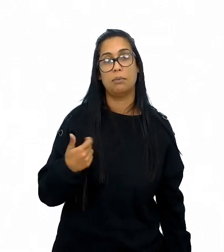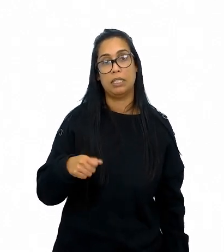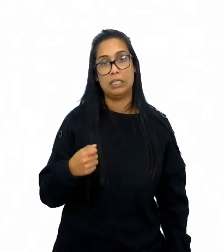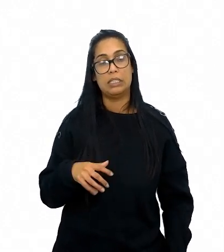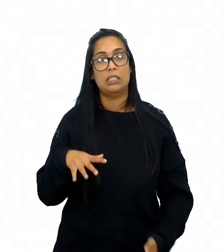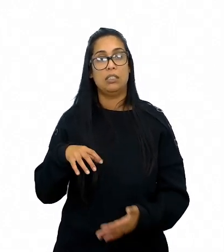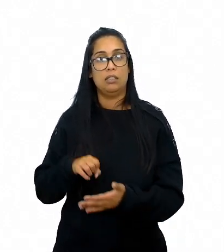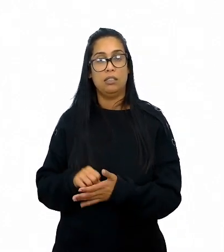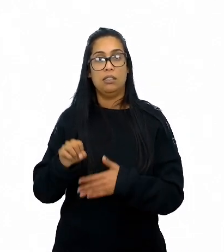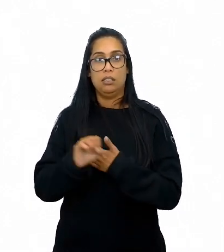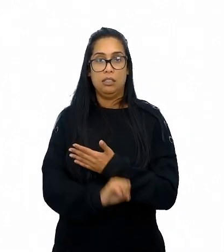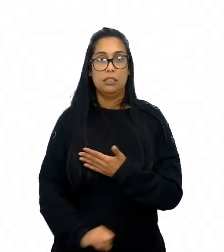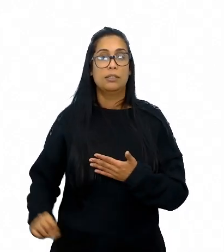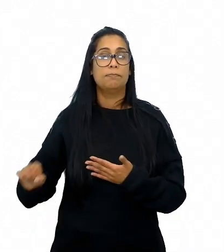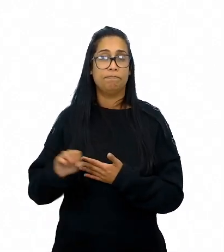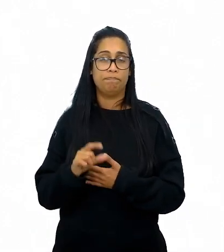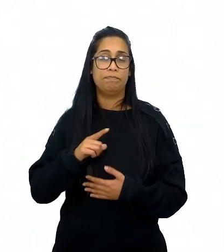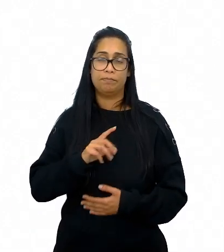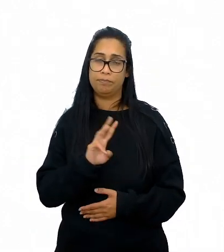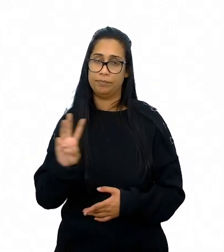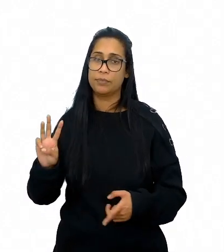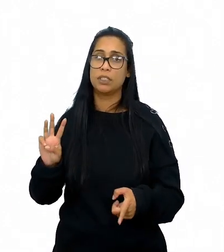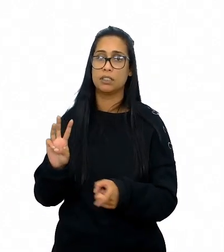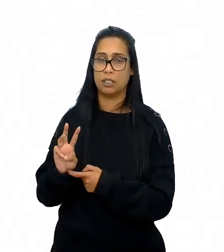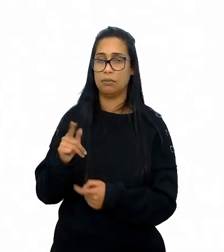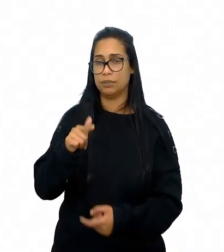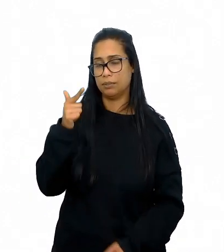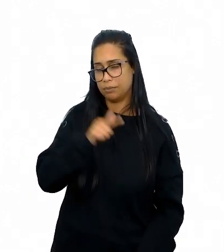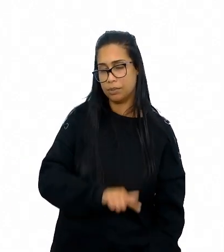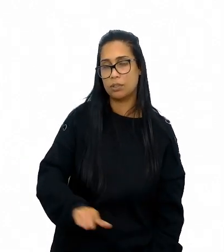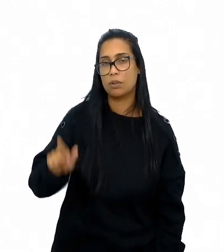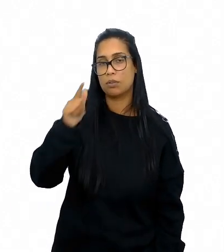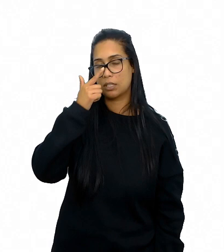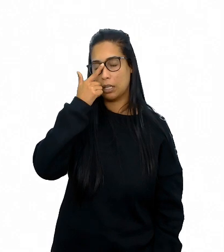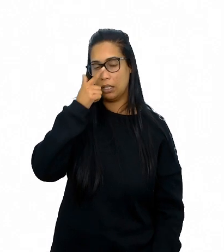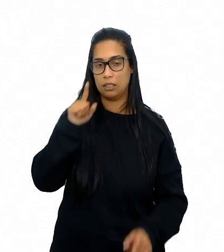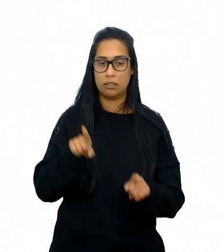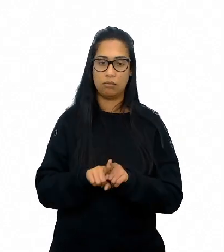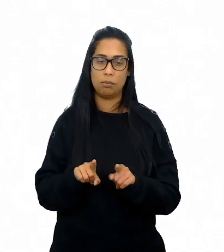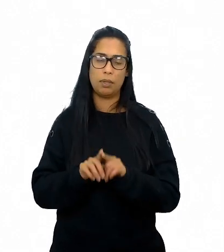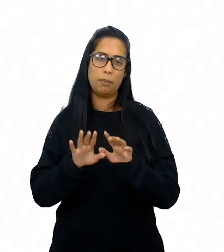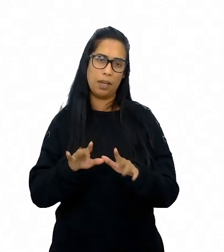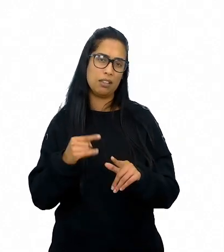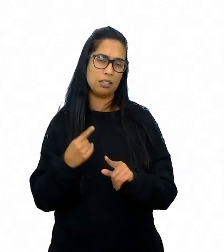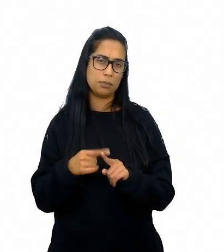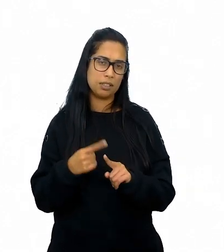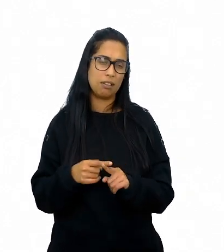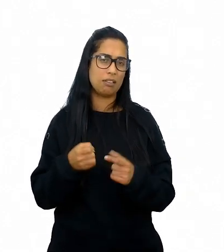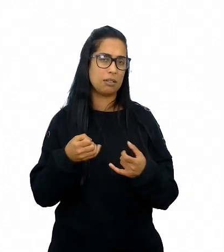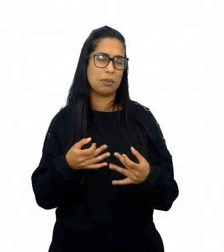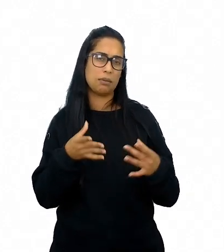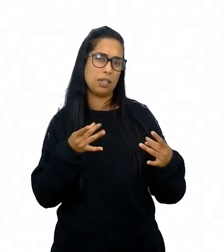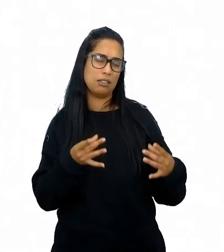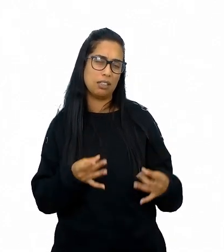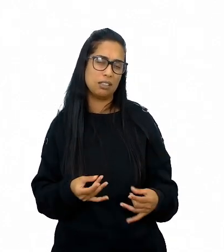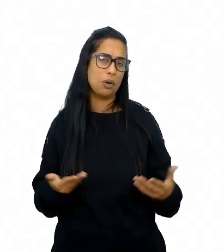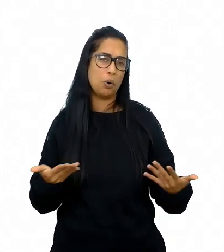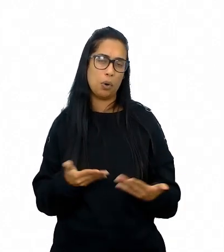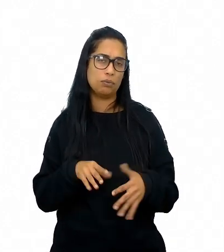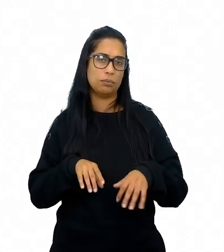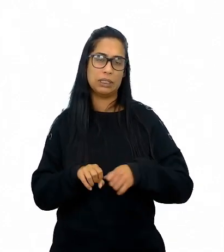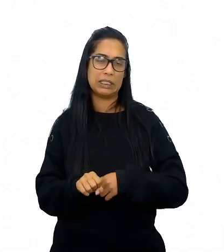no repositório, vocês vão conseguir acessar novamente, né? E aí, por que eu falei, né, que a nossa formação de hoje está um